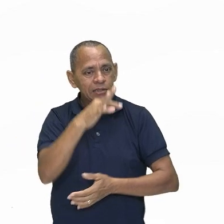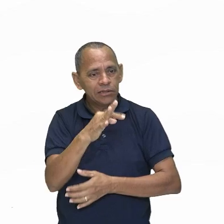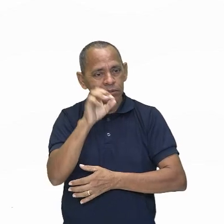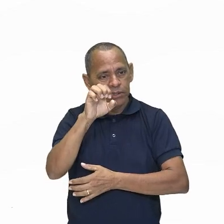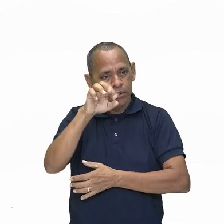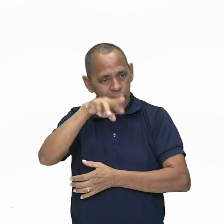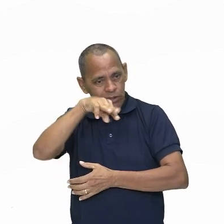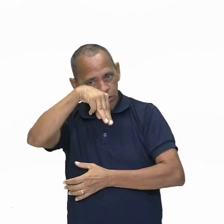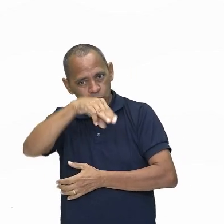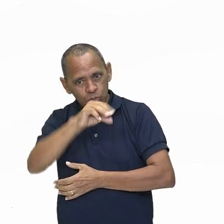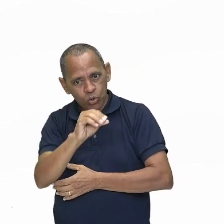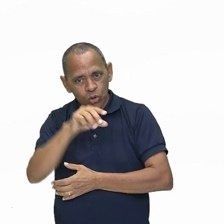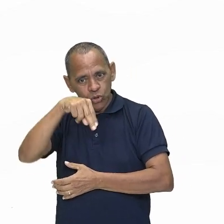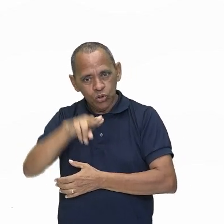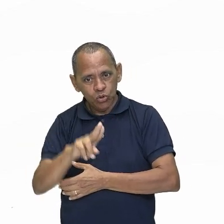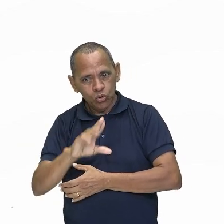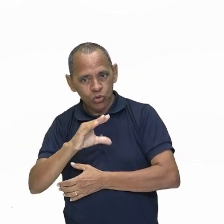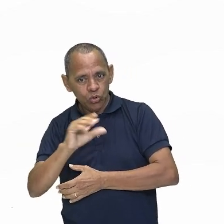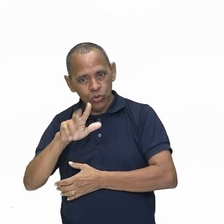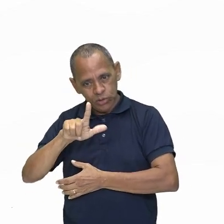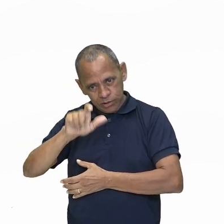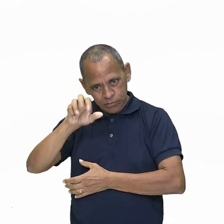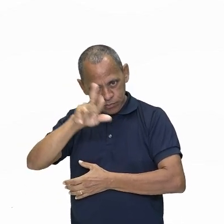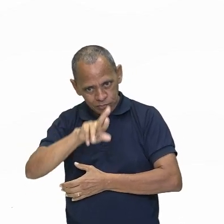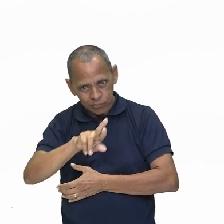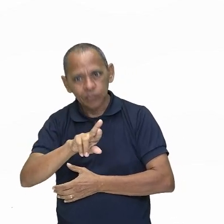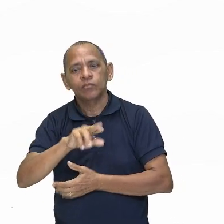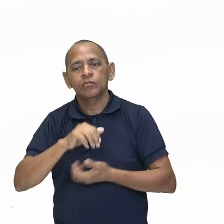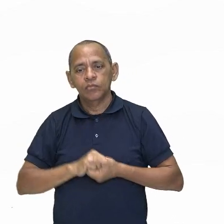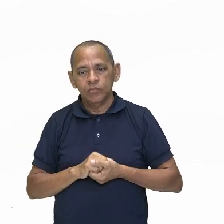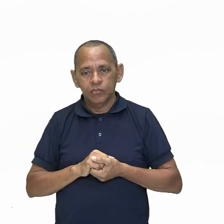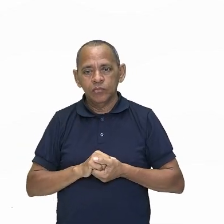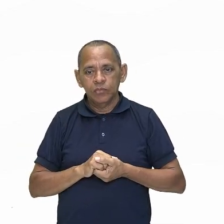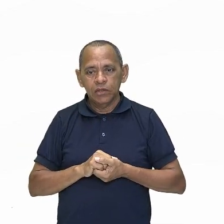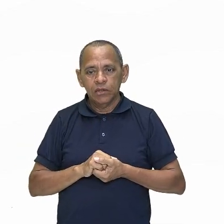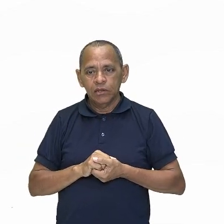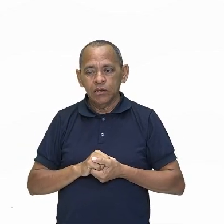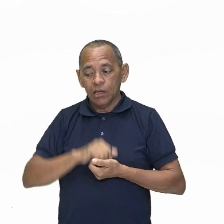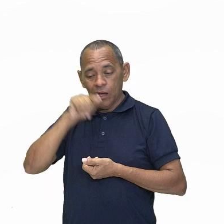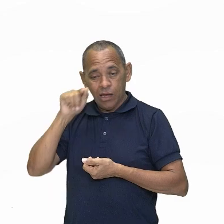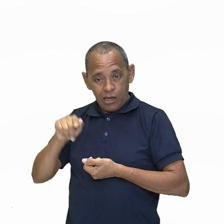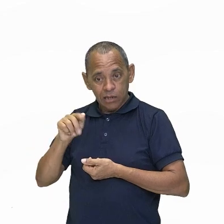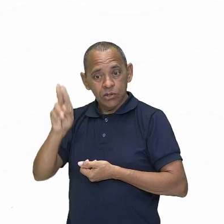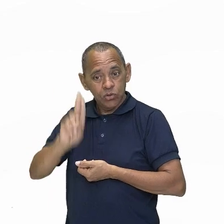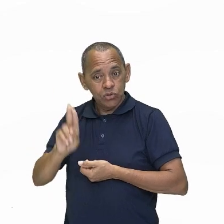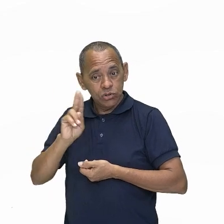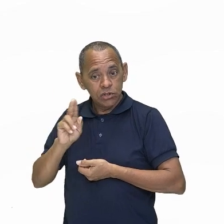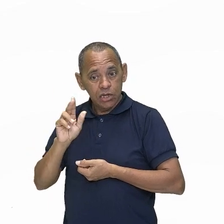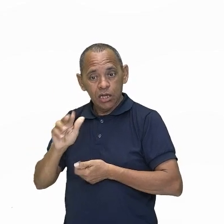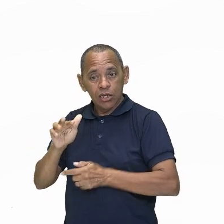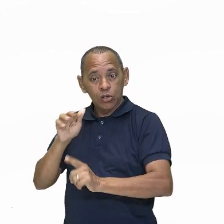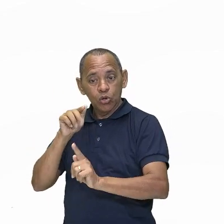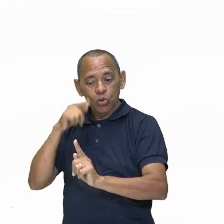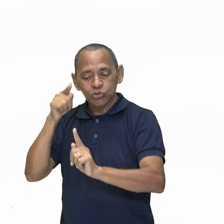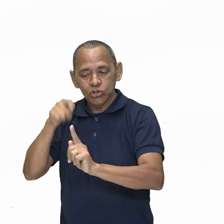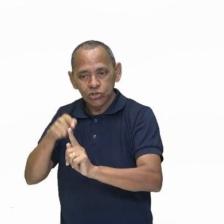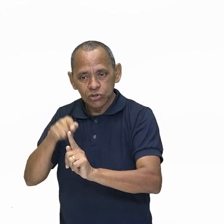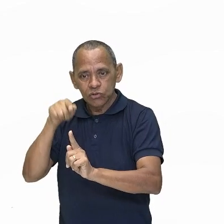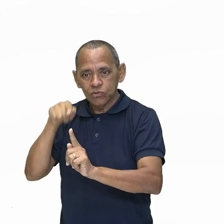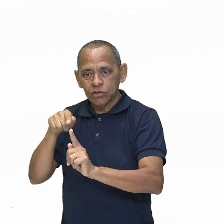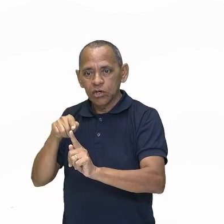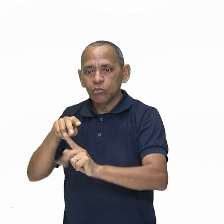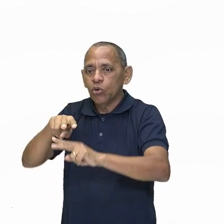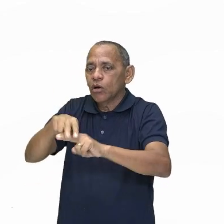termonucleares, pessoal. Então, só que a fissão utilizada para essa finalidade, ela se dá de